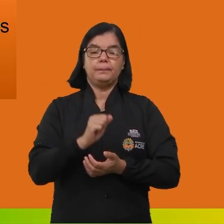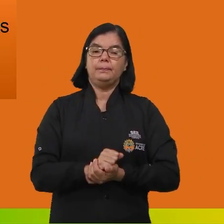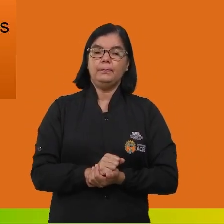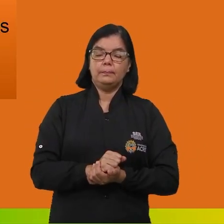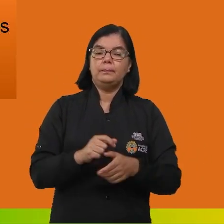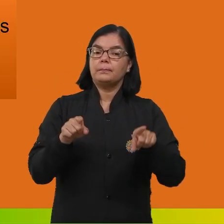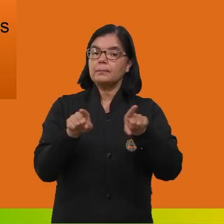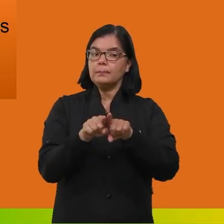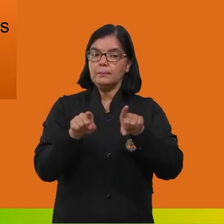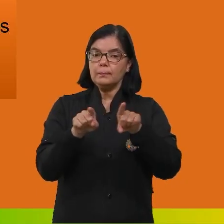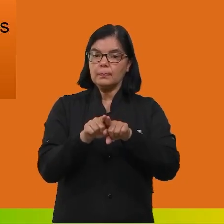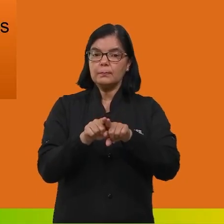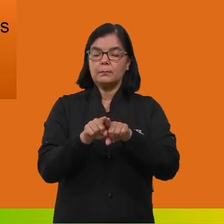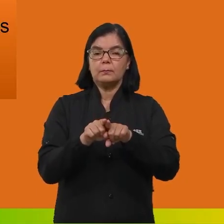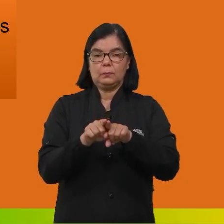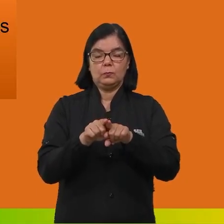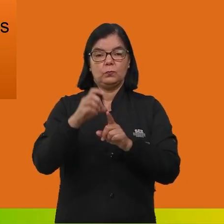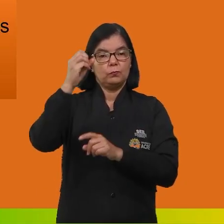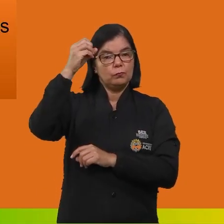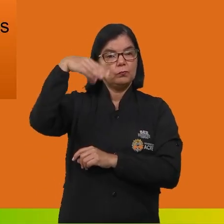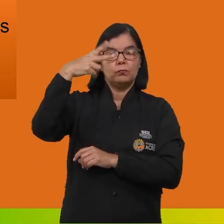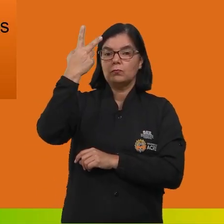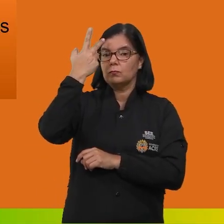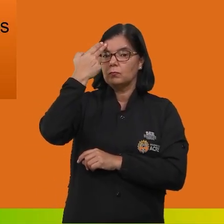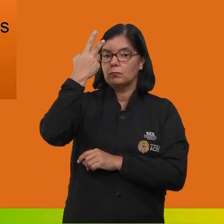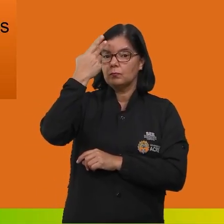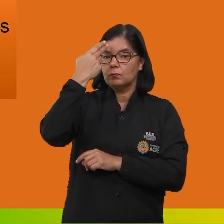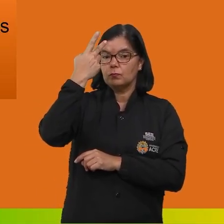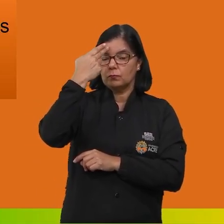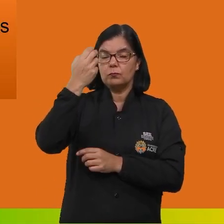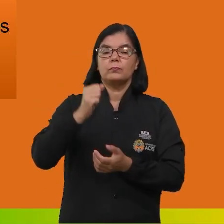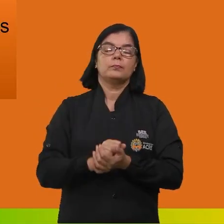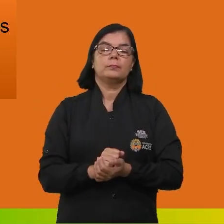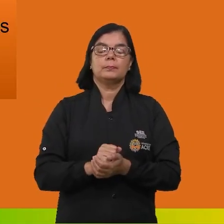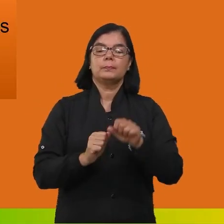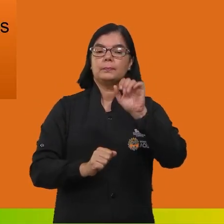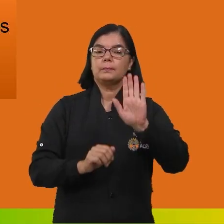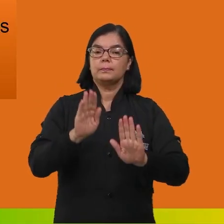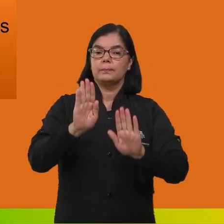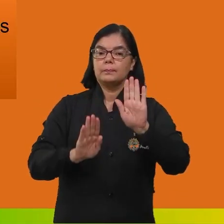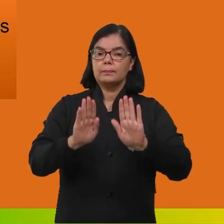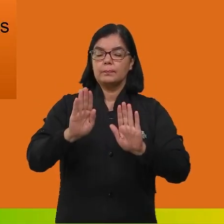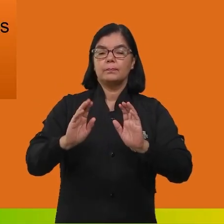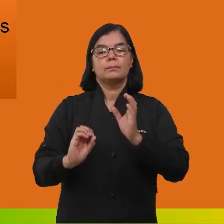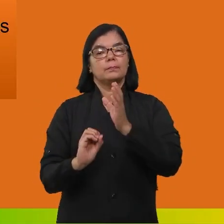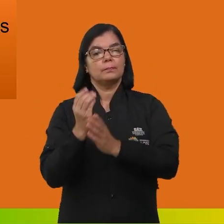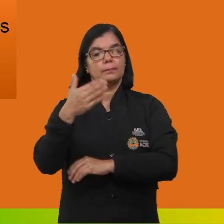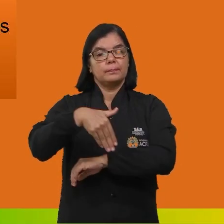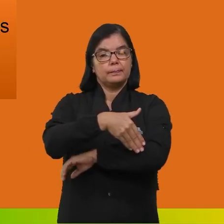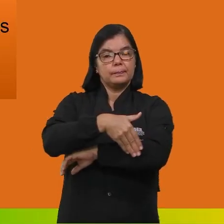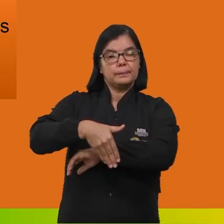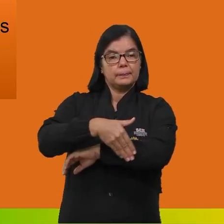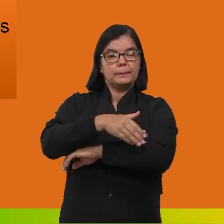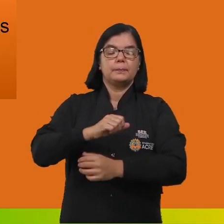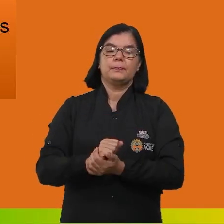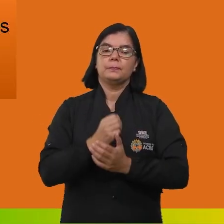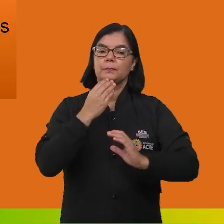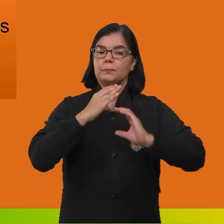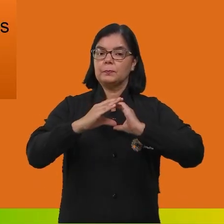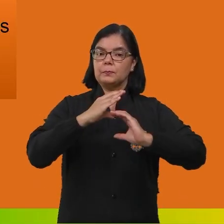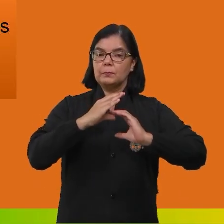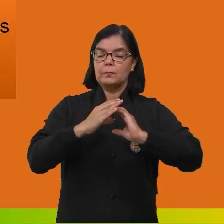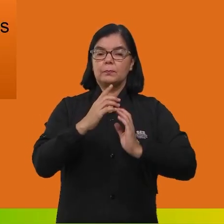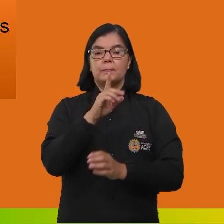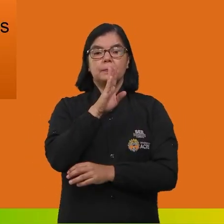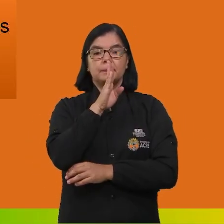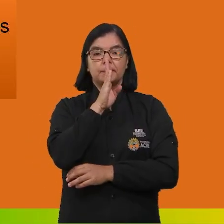ser também uma iluminação natural, como é no caso das pantomimas que acontecem na rua. Música e